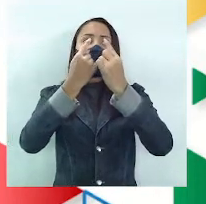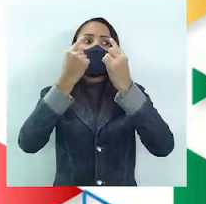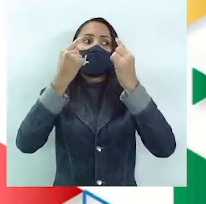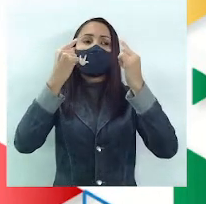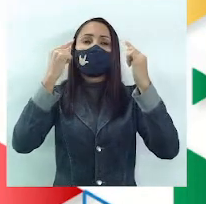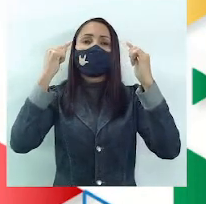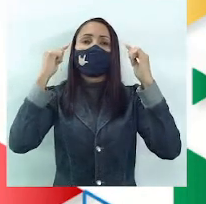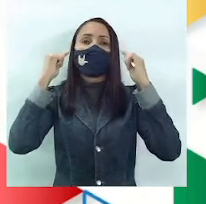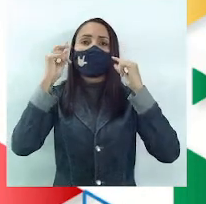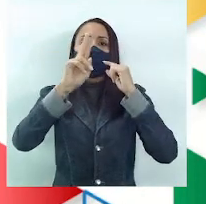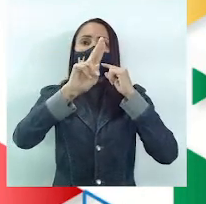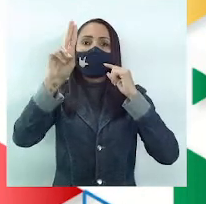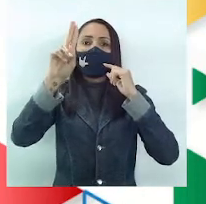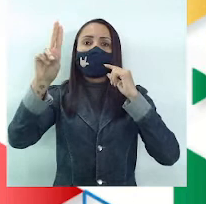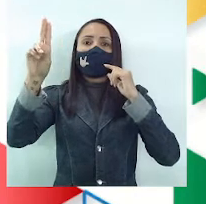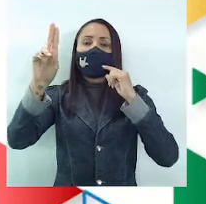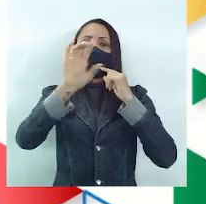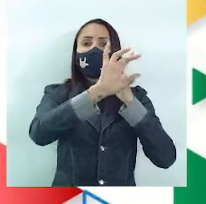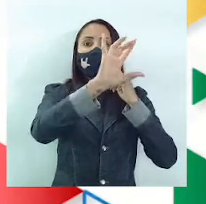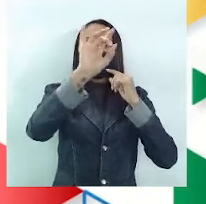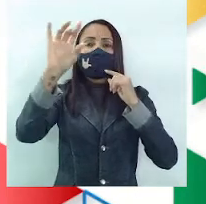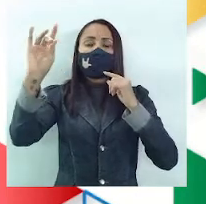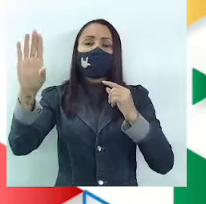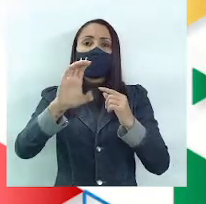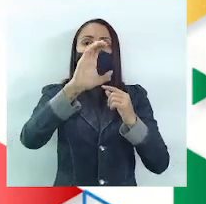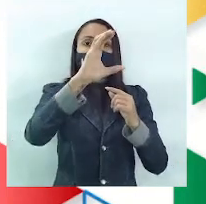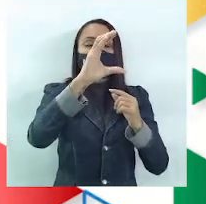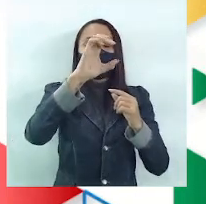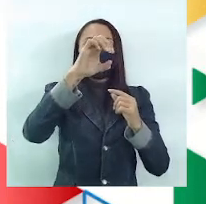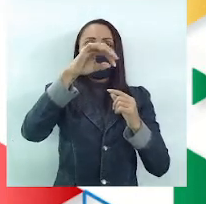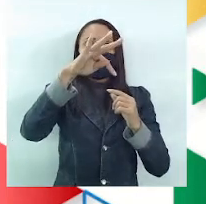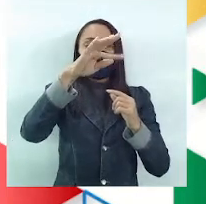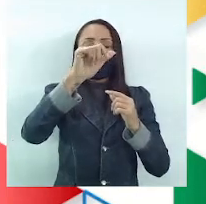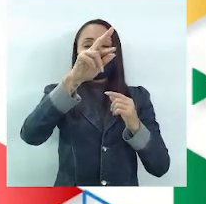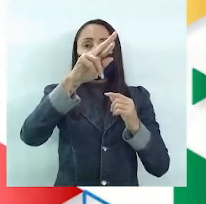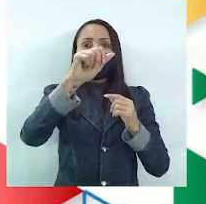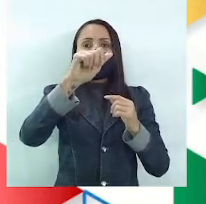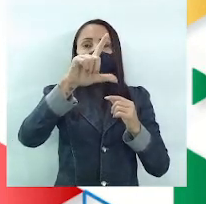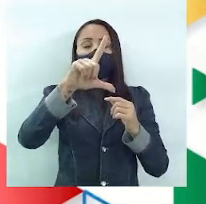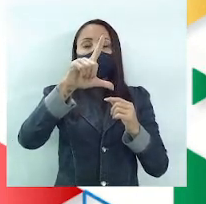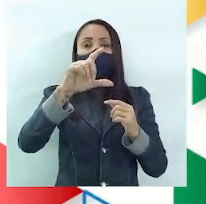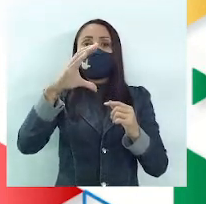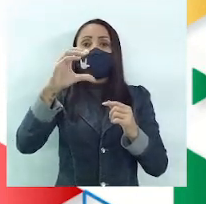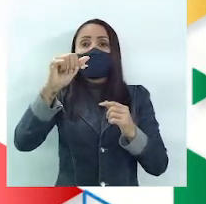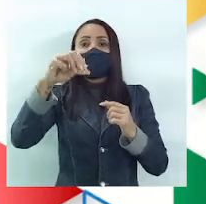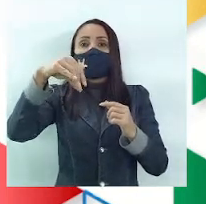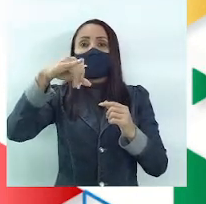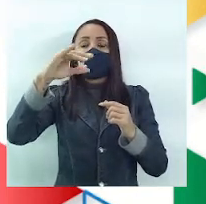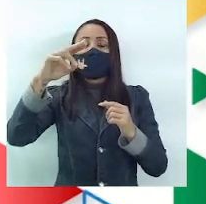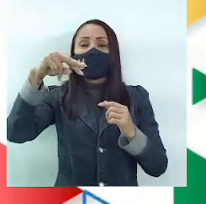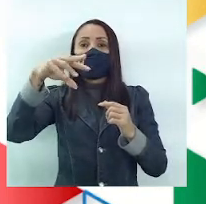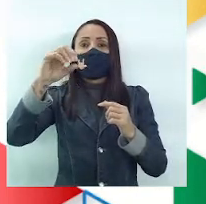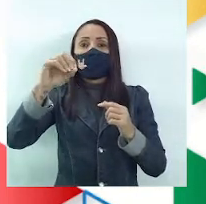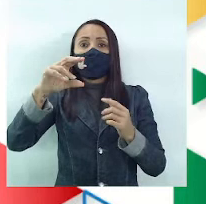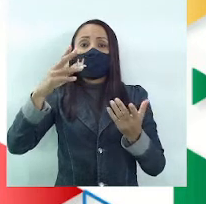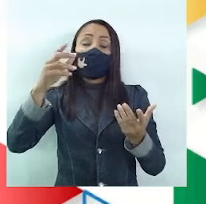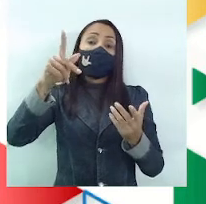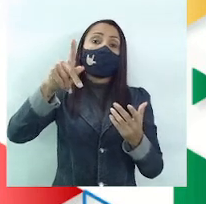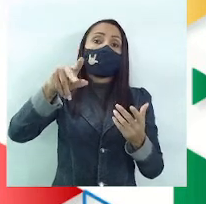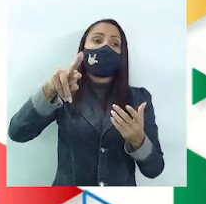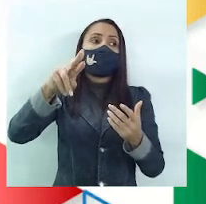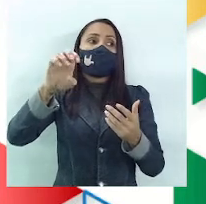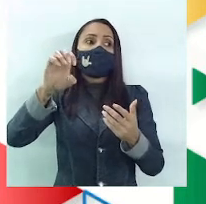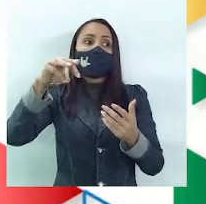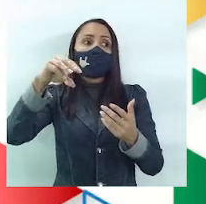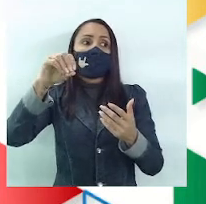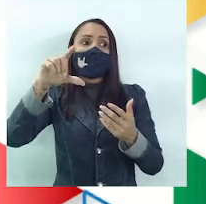o nome de cada dentinho que tem, né? É o central, o incisivo lateral, canino, o primeiro molar, premolar, o